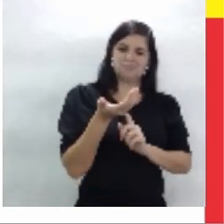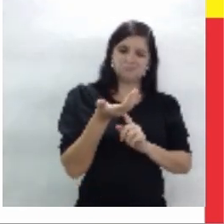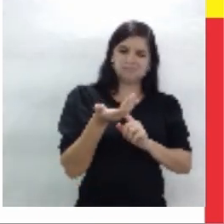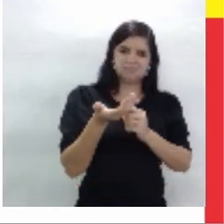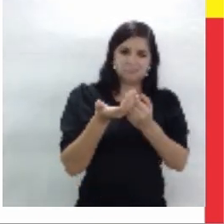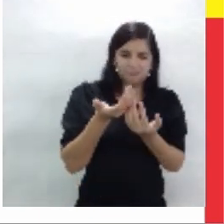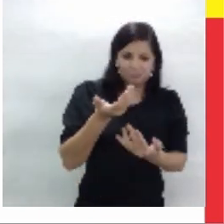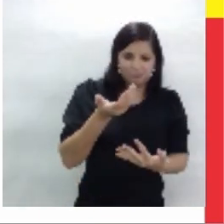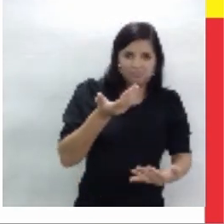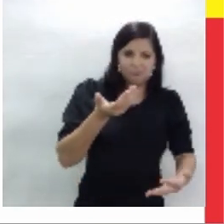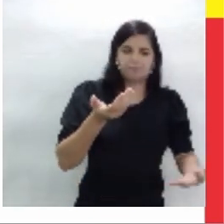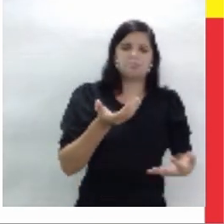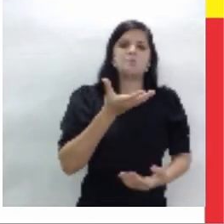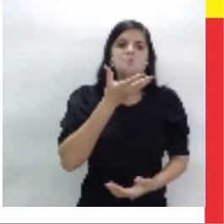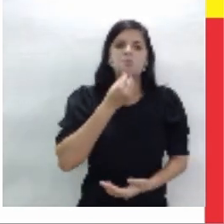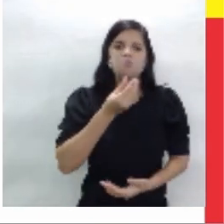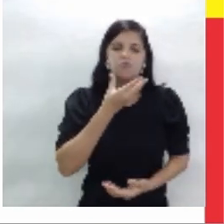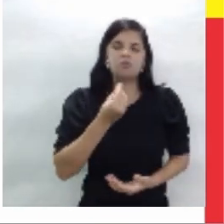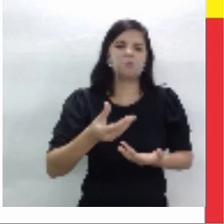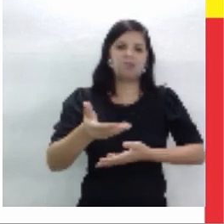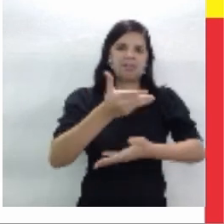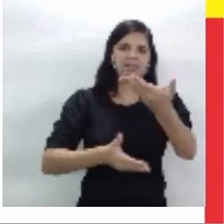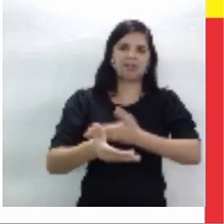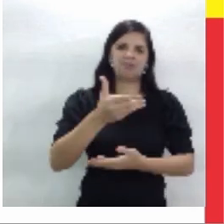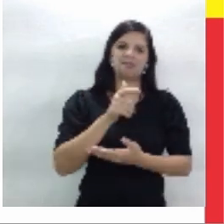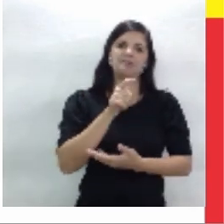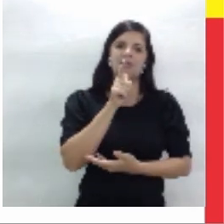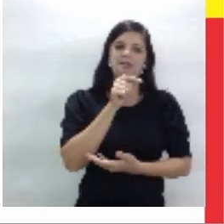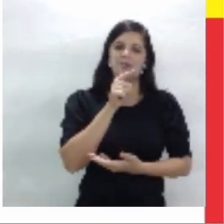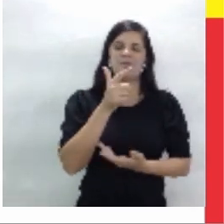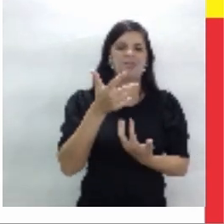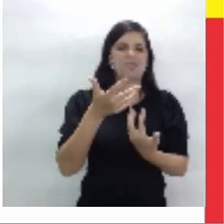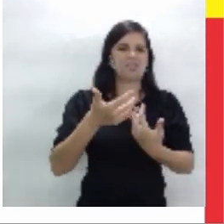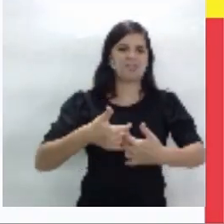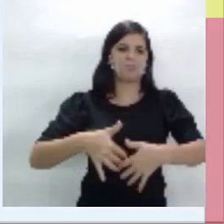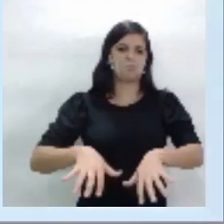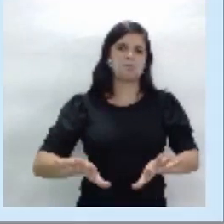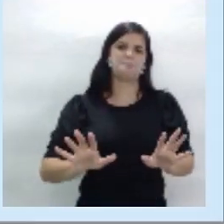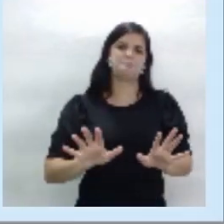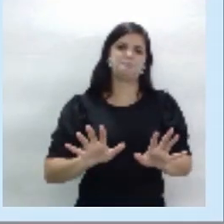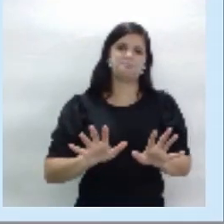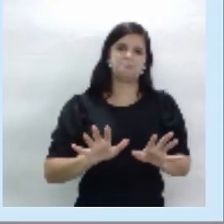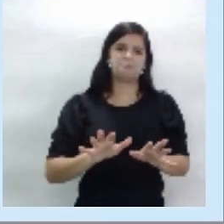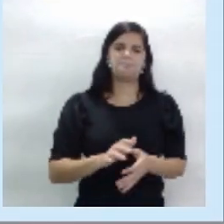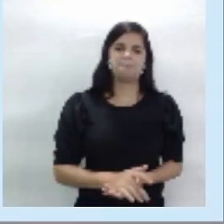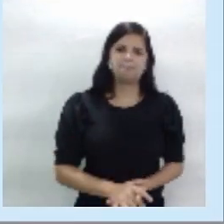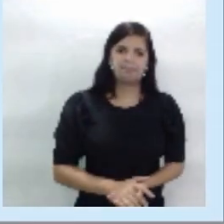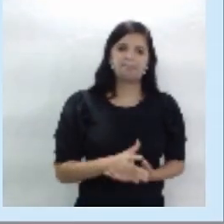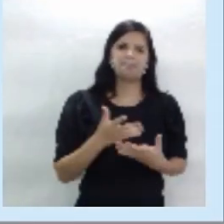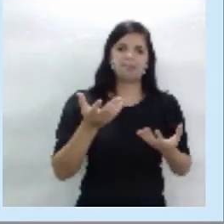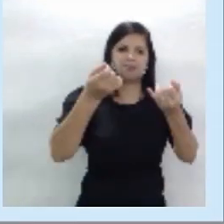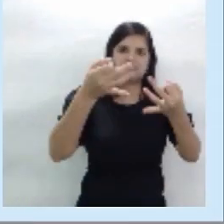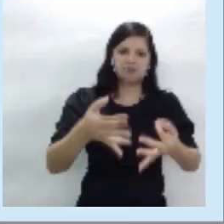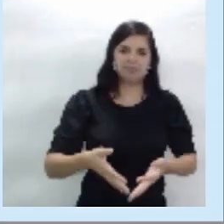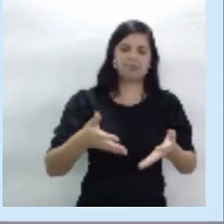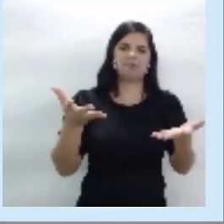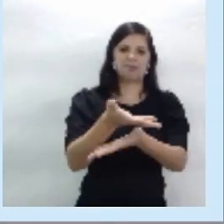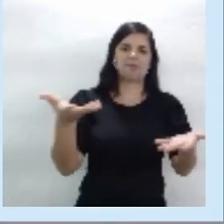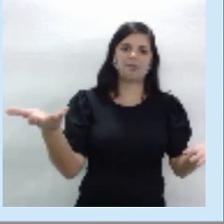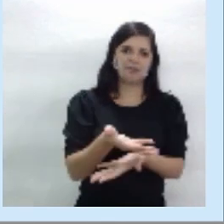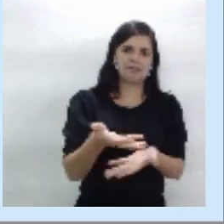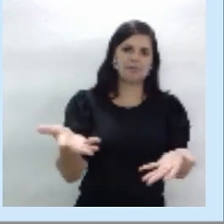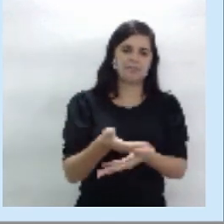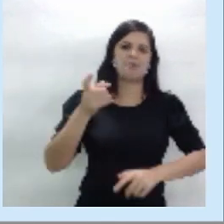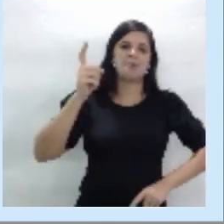interação do homem com esse recurso natural, ok? Olha para mim, por favor. Então, sexto, a gente está falando agora sobre